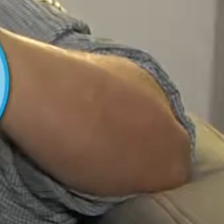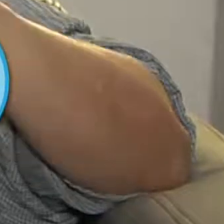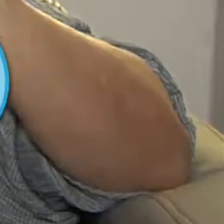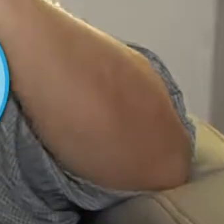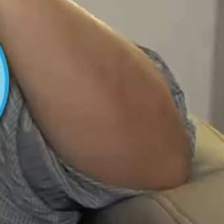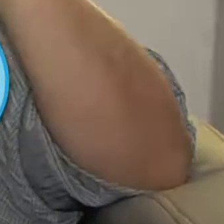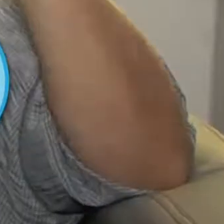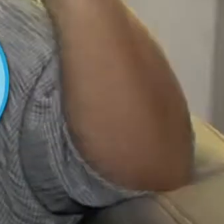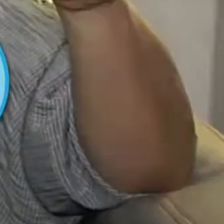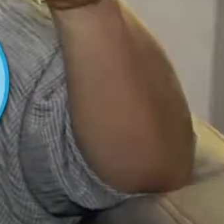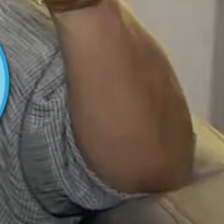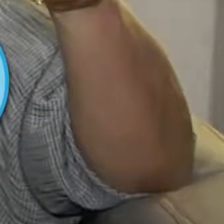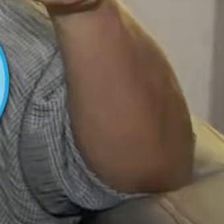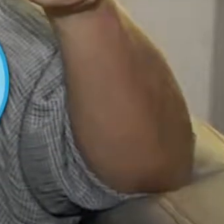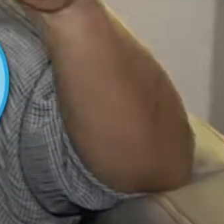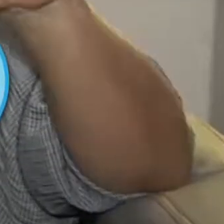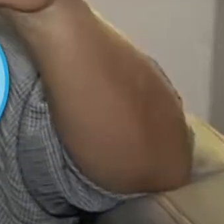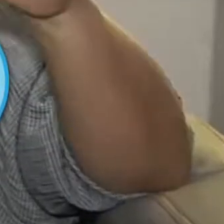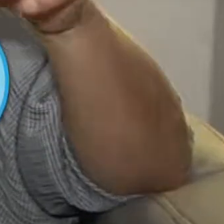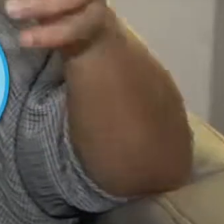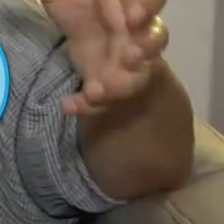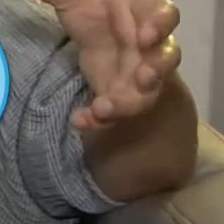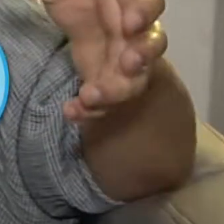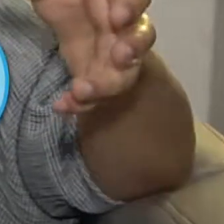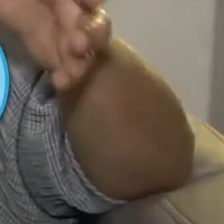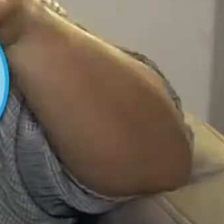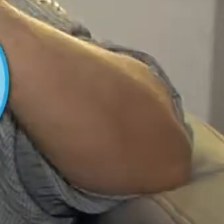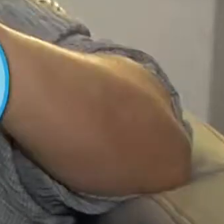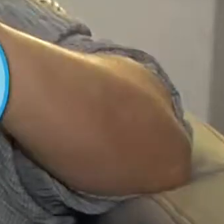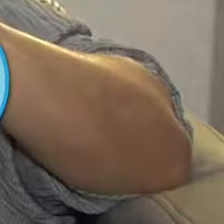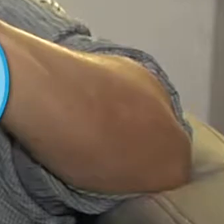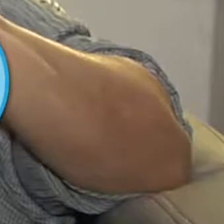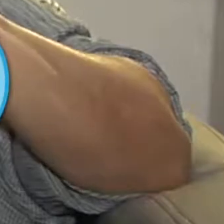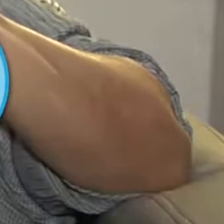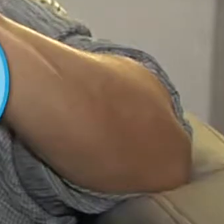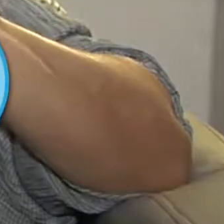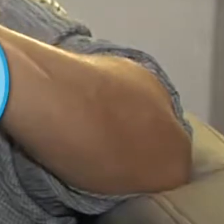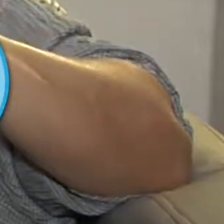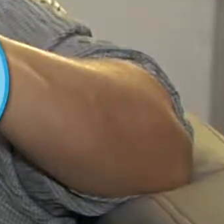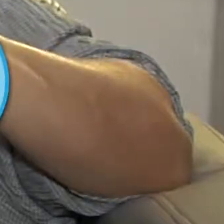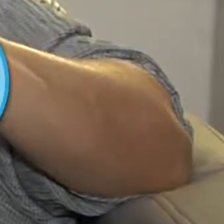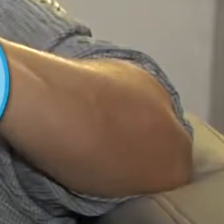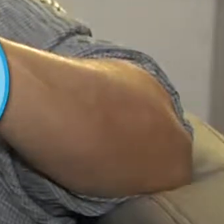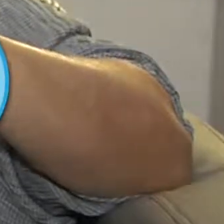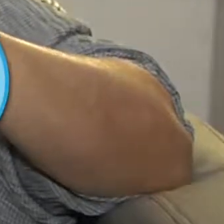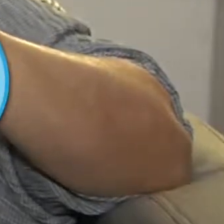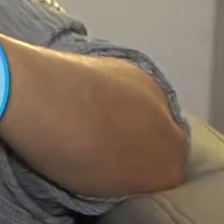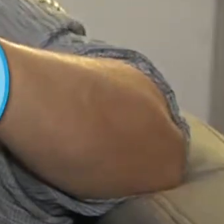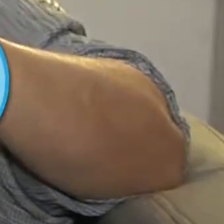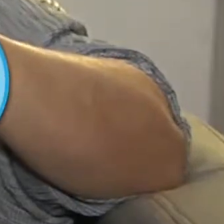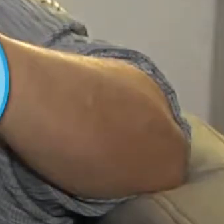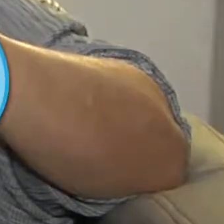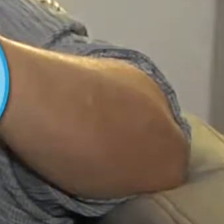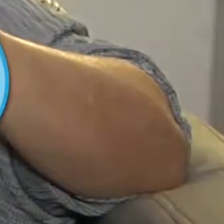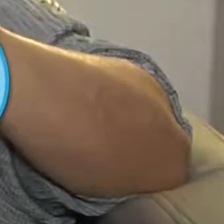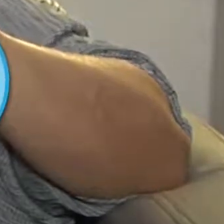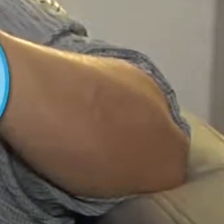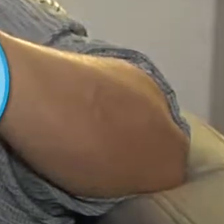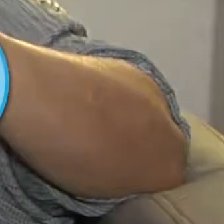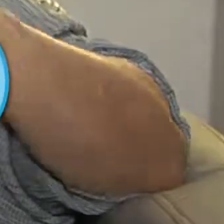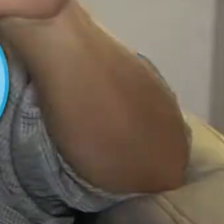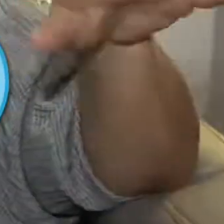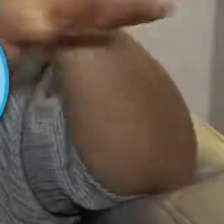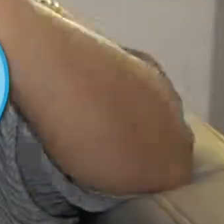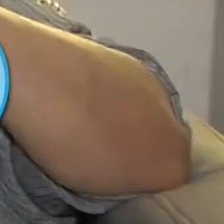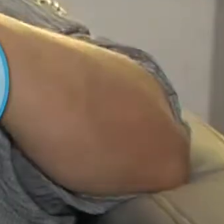idoso e aumentando os estágios 1 e 2. Então o velhinho dorme menos e mais superficial, por isso que o